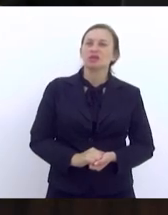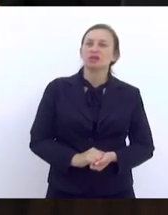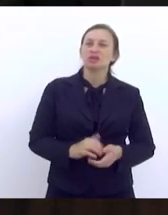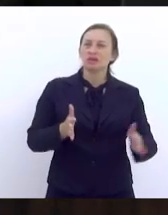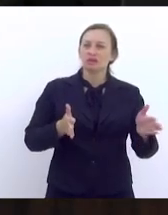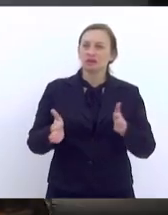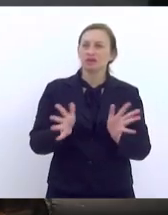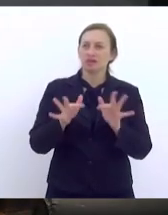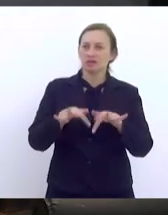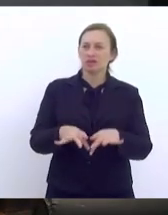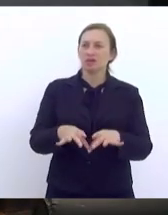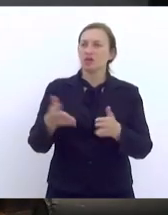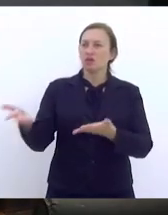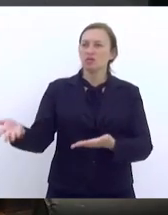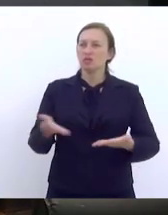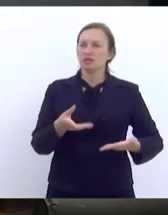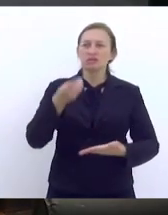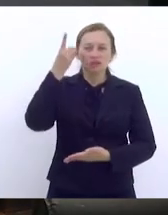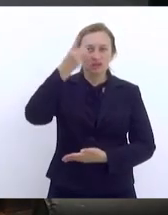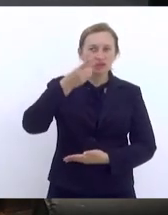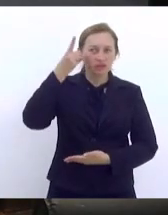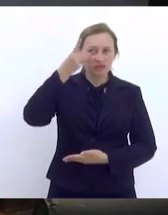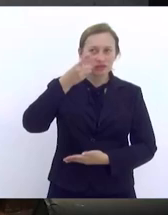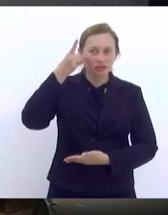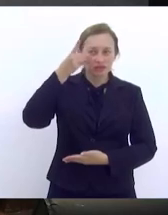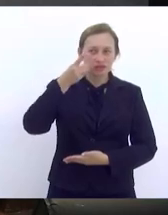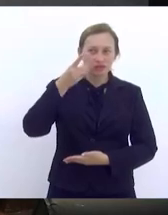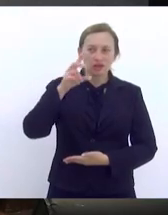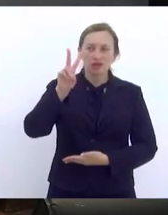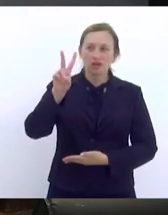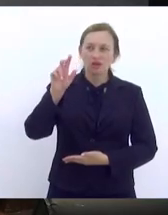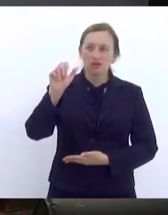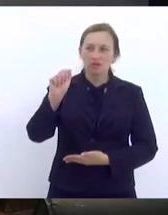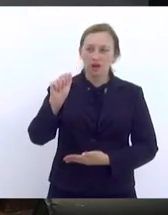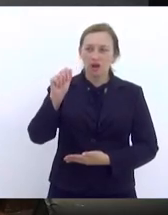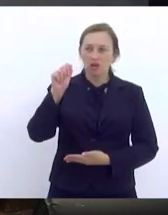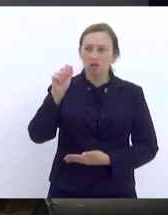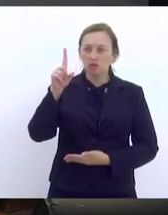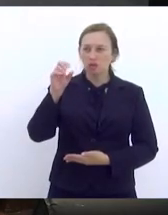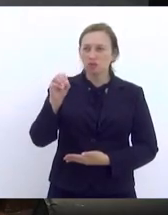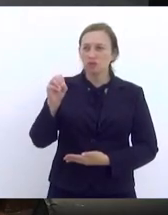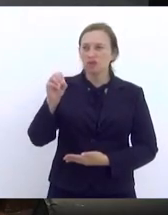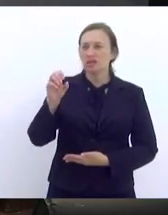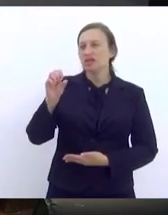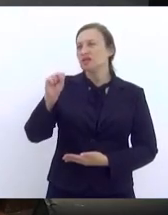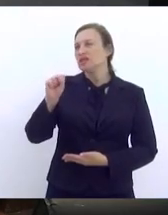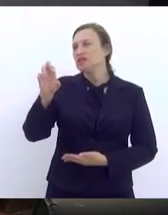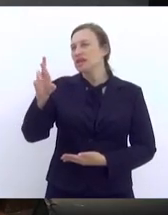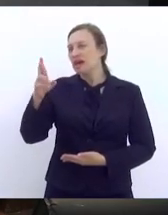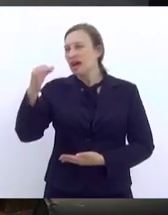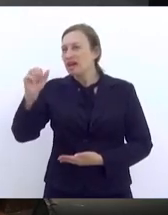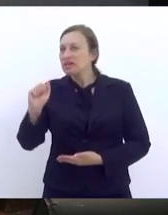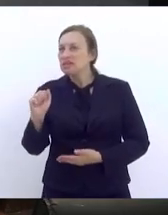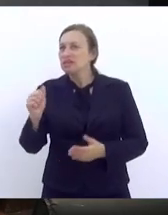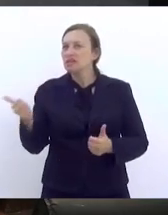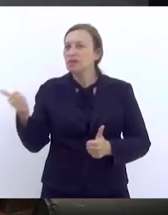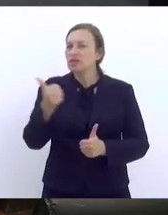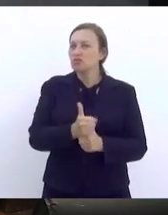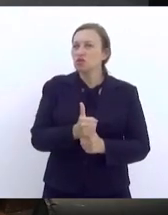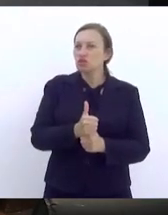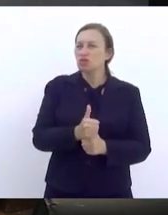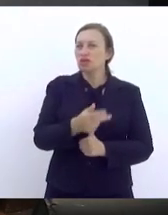convido um deputado o nosso Deputado Valdo Ceasa para presidir os trabalhos expediente final